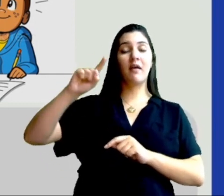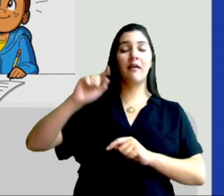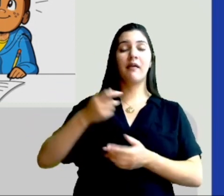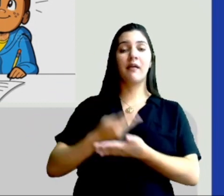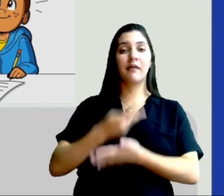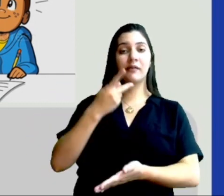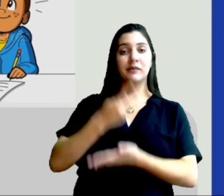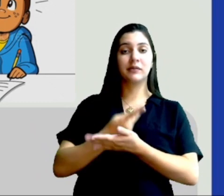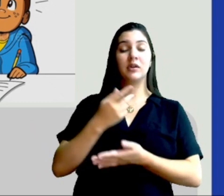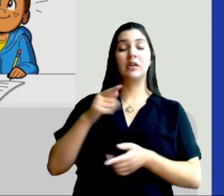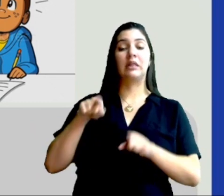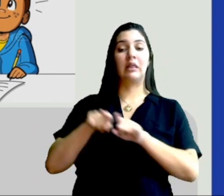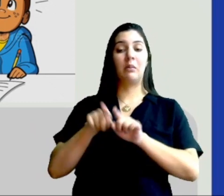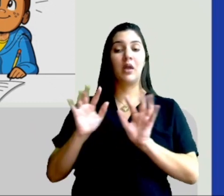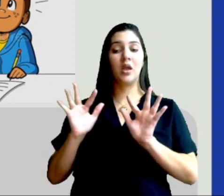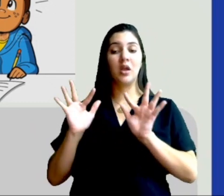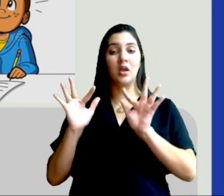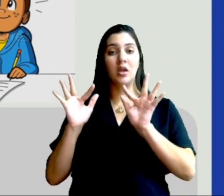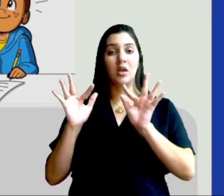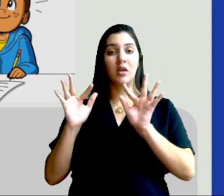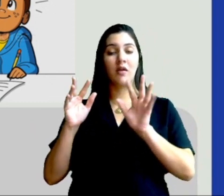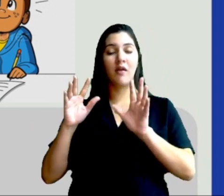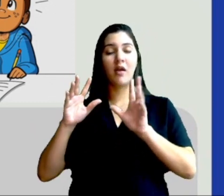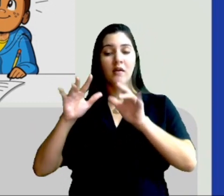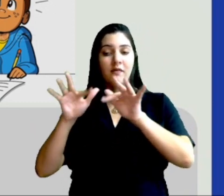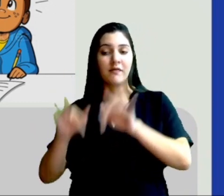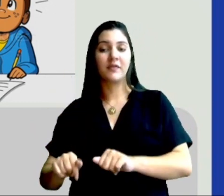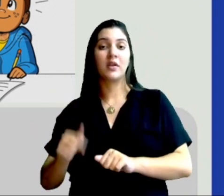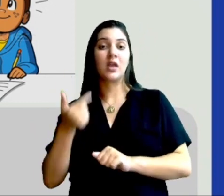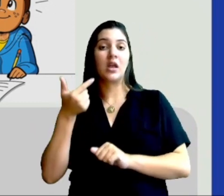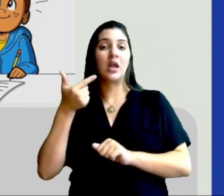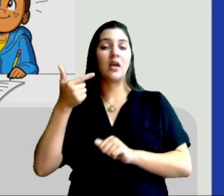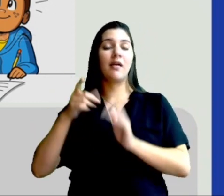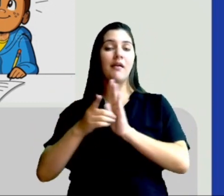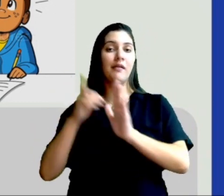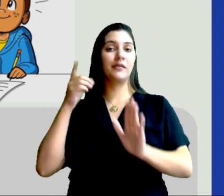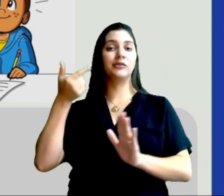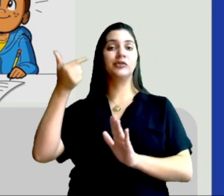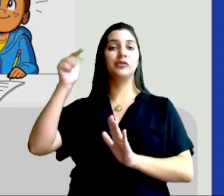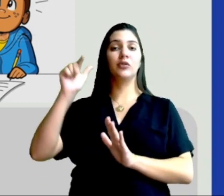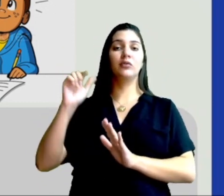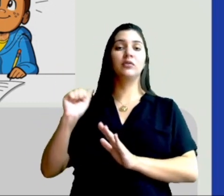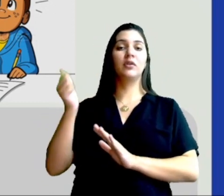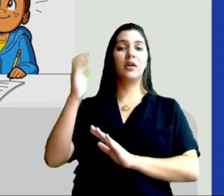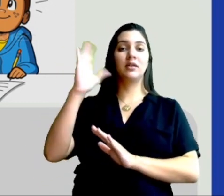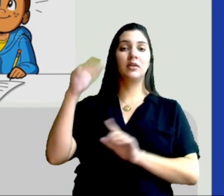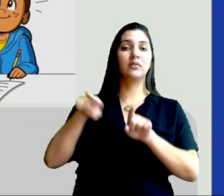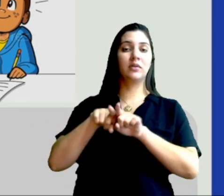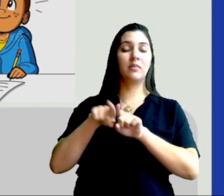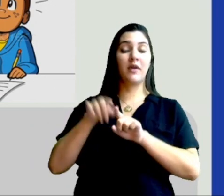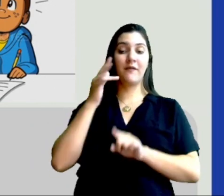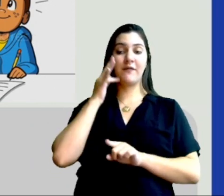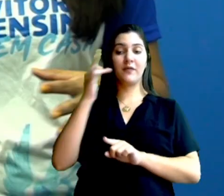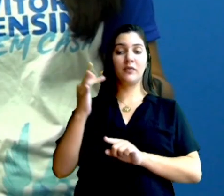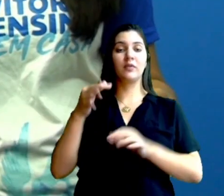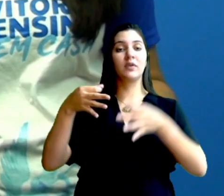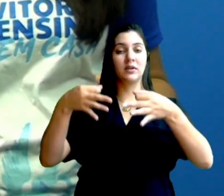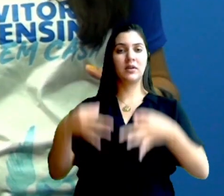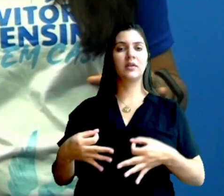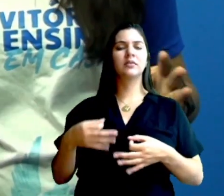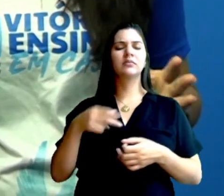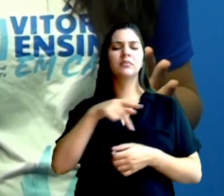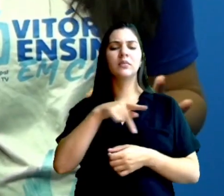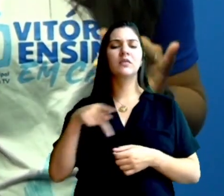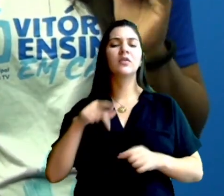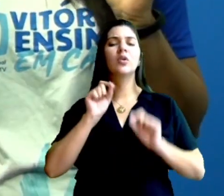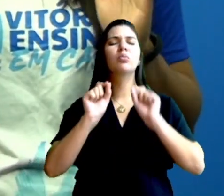que foi concluída antes de uma outra ação também futura, certo? Professora,